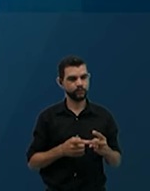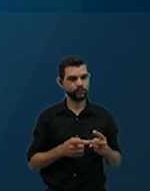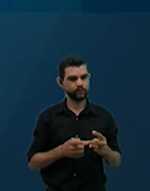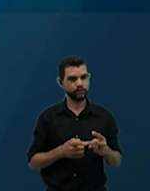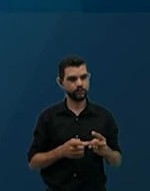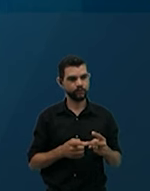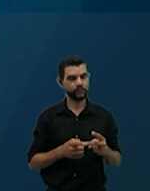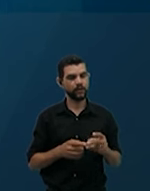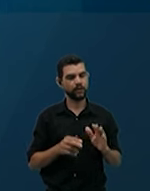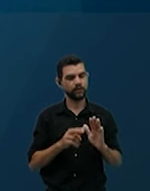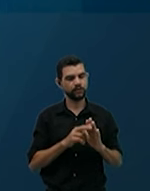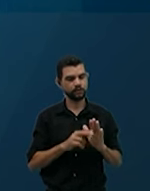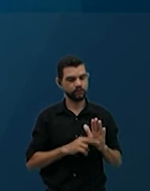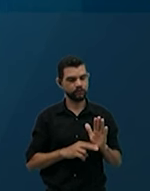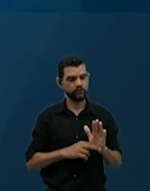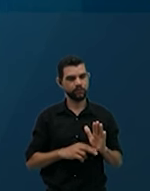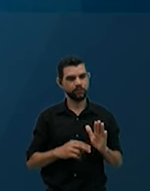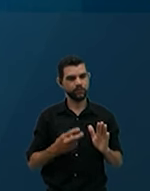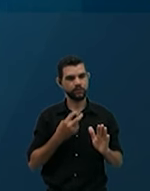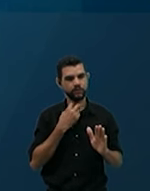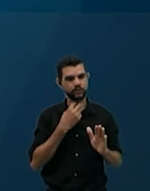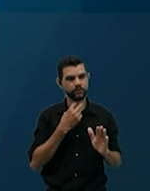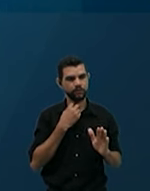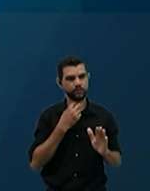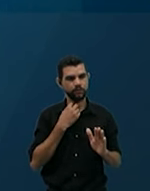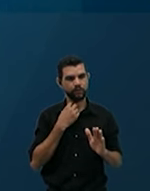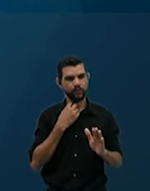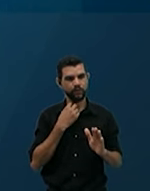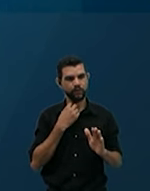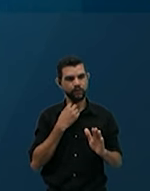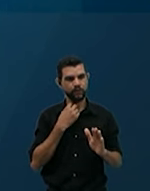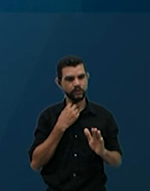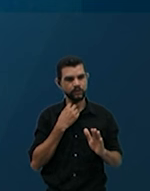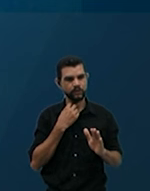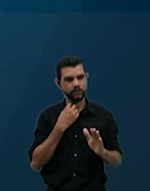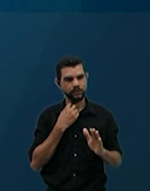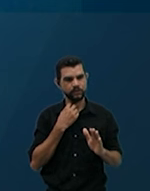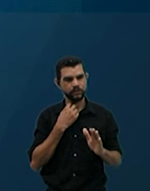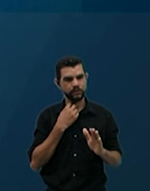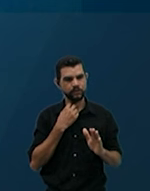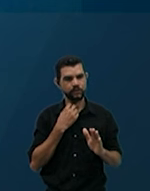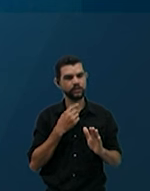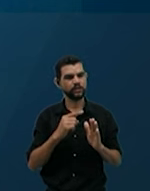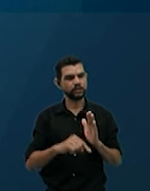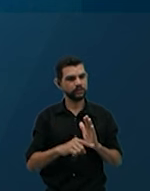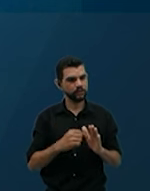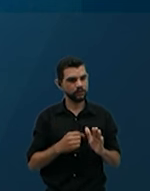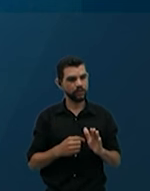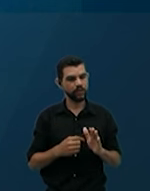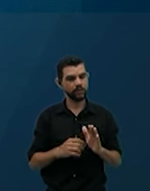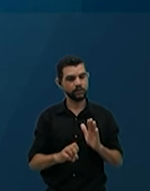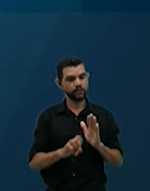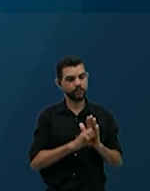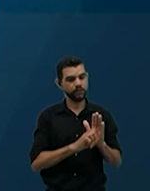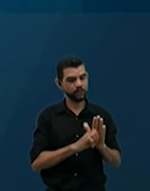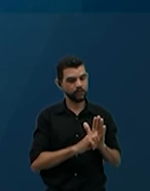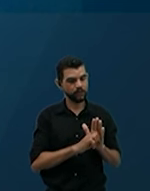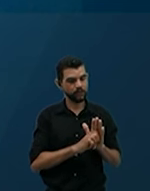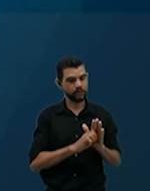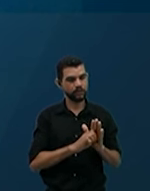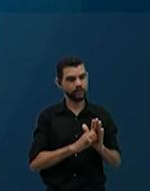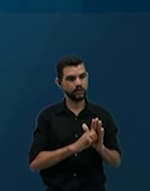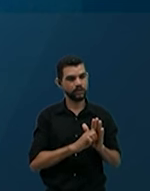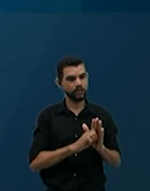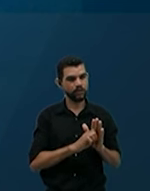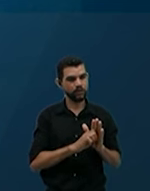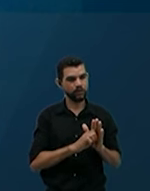cogente não pode ser excepcionada por previsão de edital do leilão, notadamente porque o referido